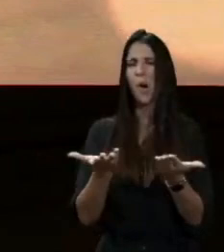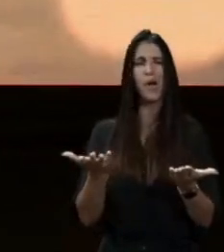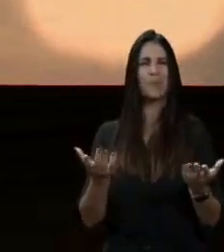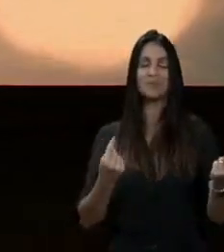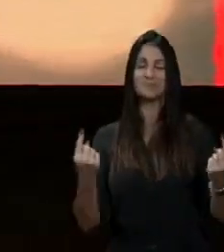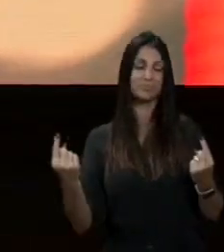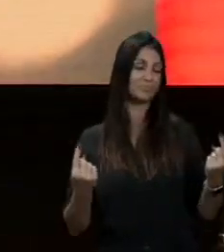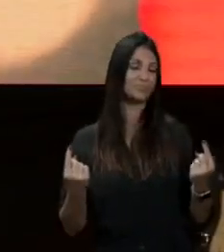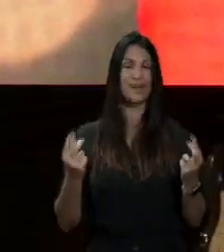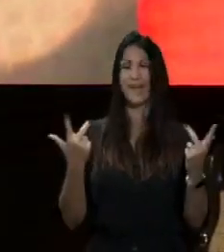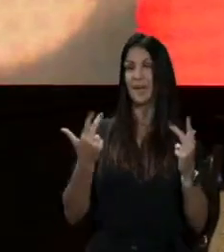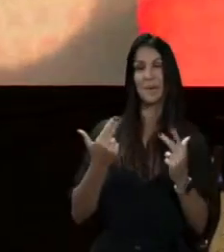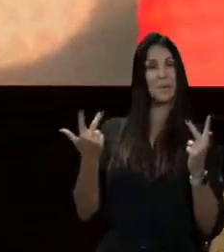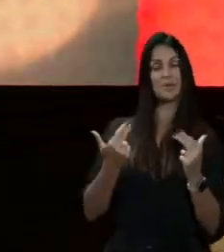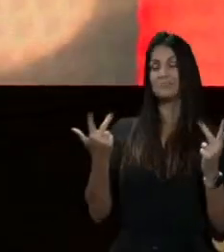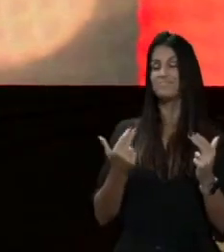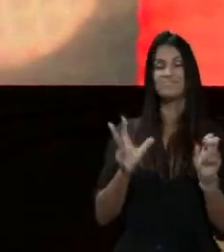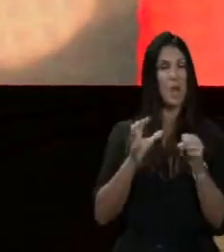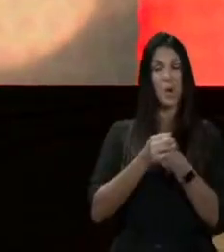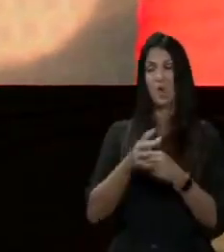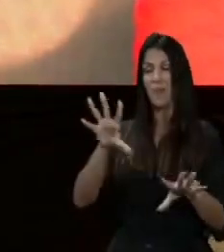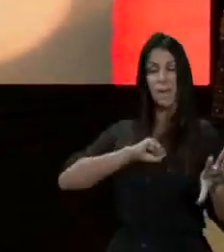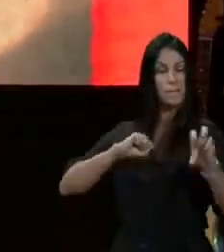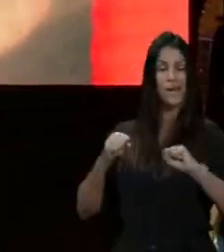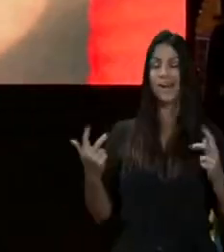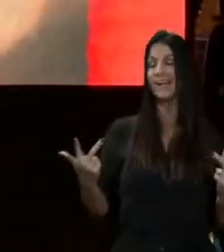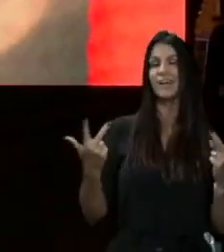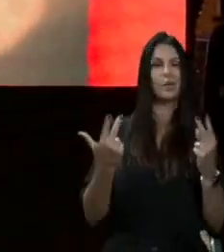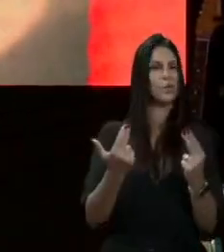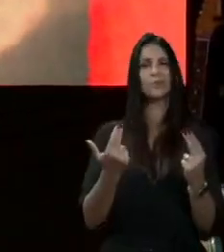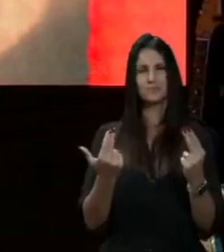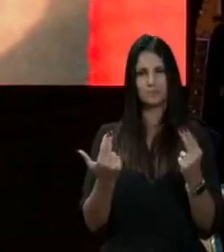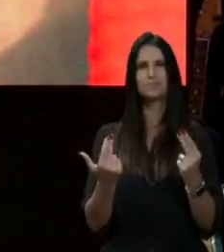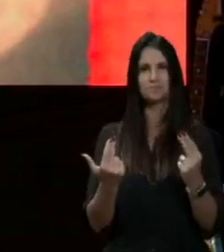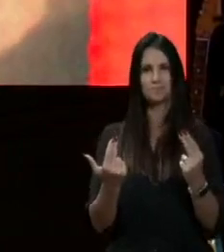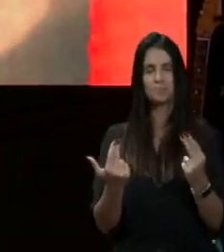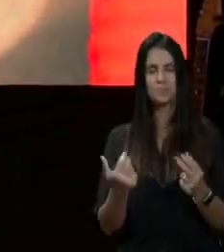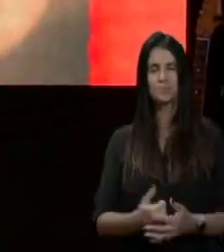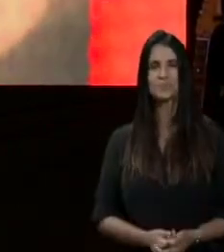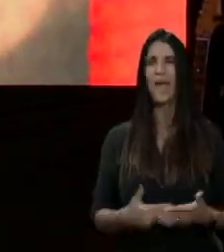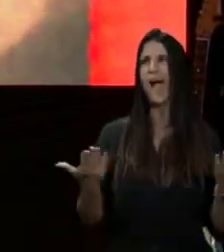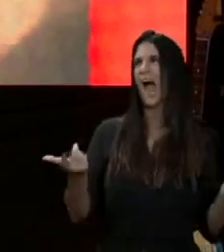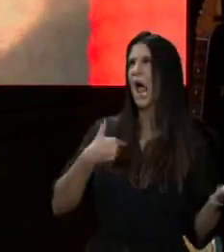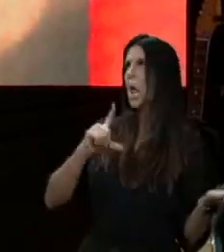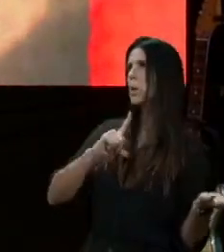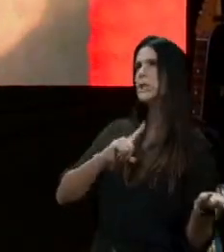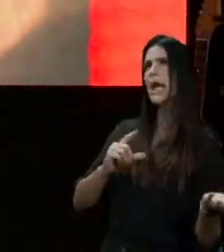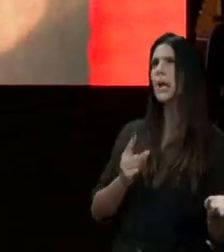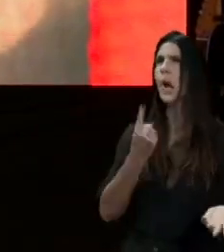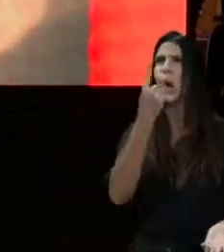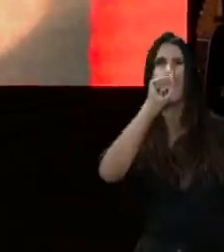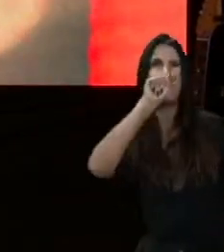mundo falou para todo mundo aí quem você pensa que é convite fez isso que que você pensa que é tenho um milhão de